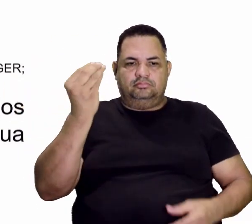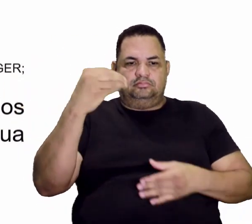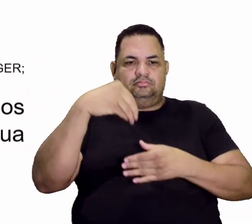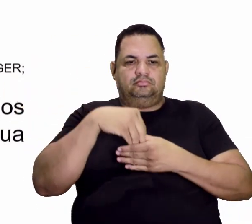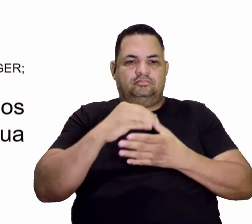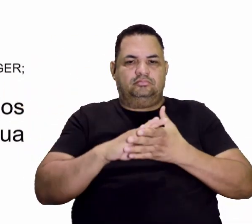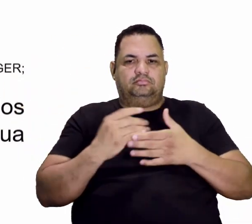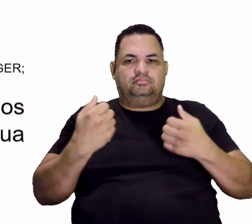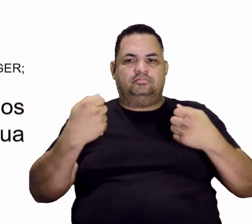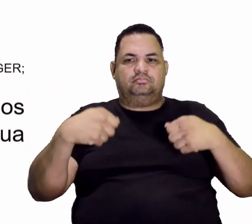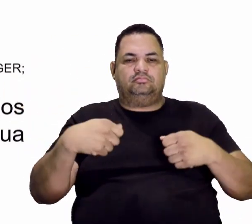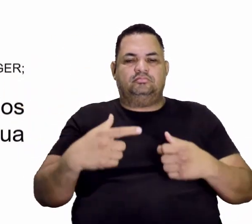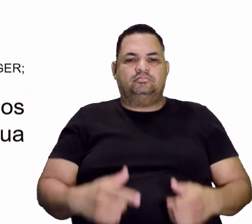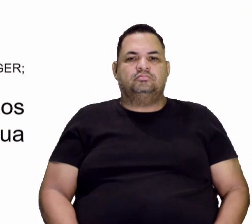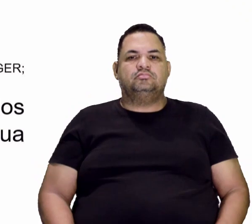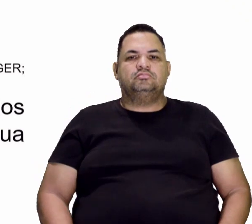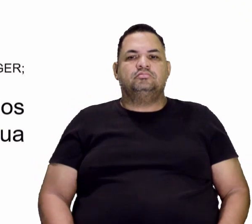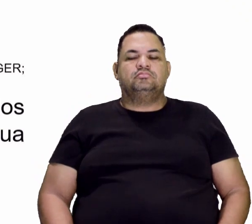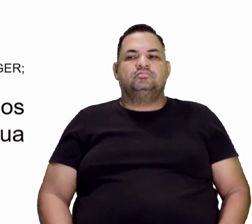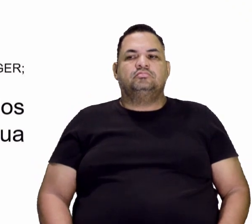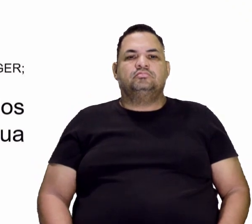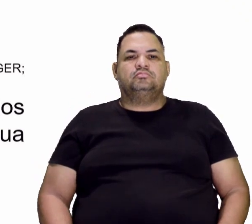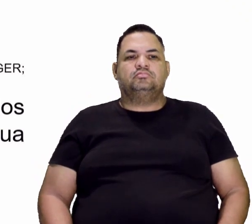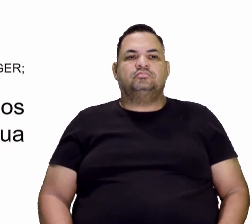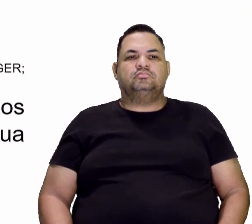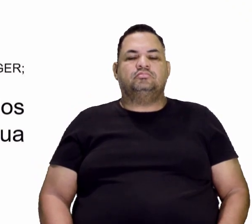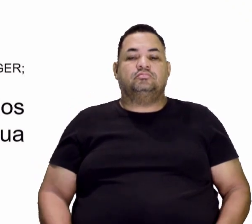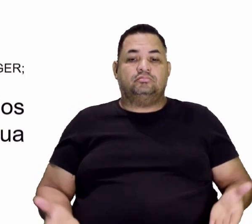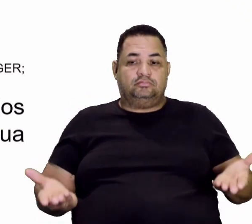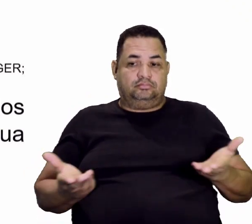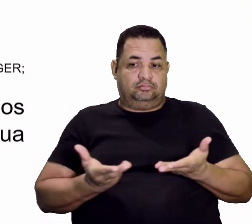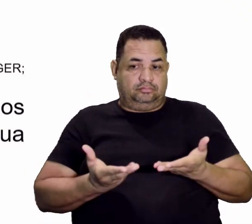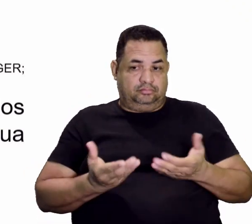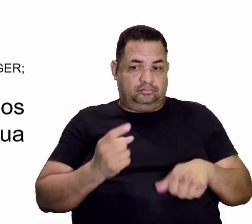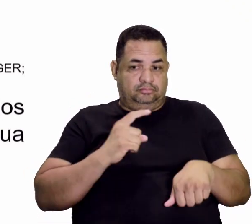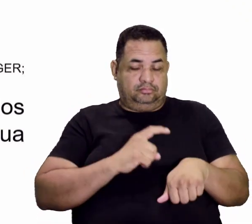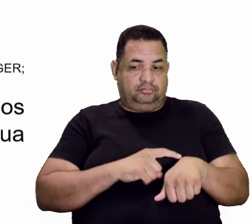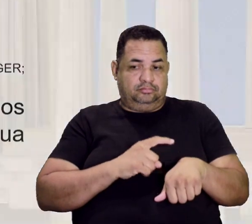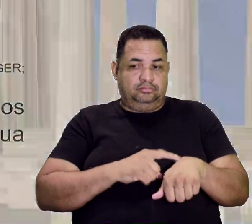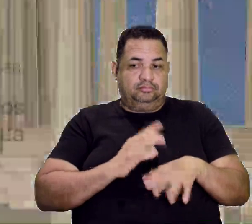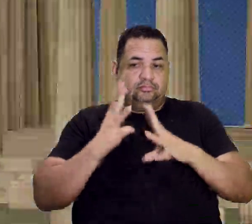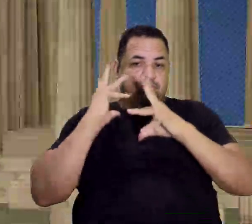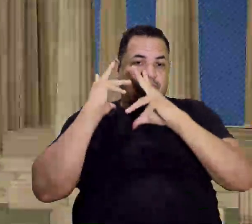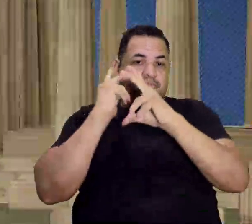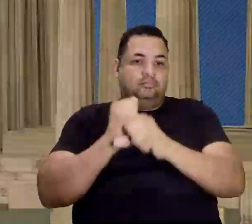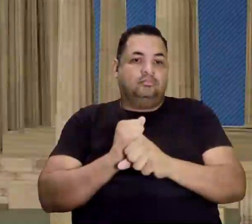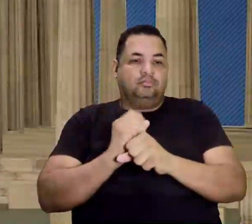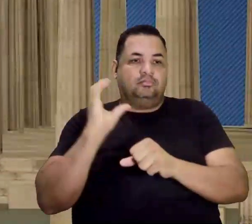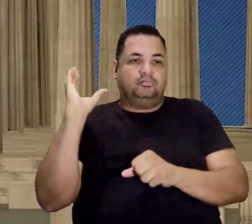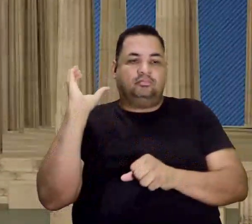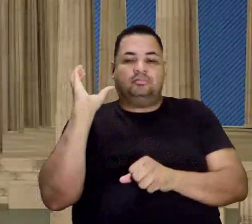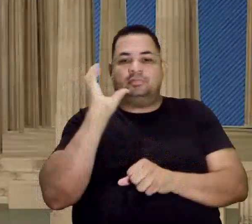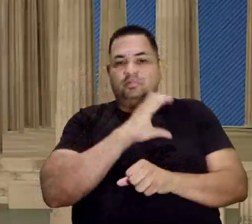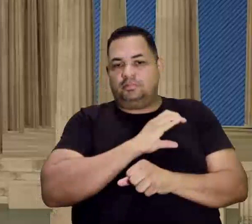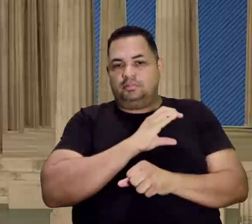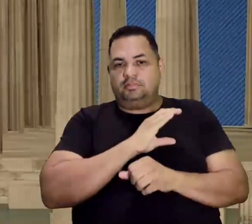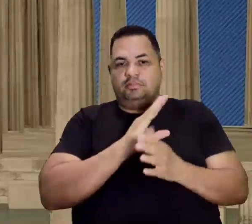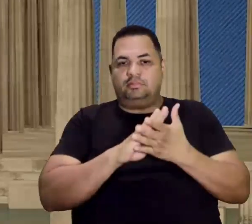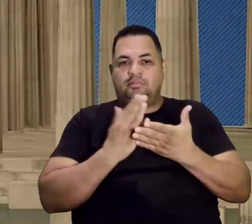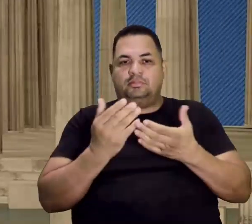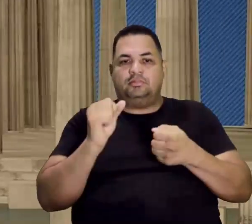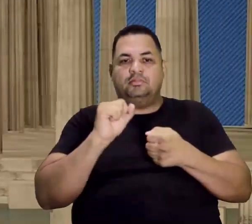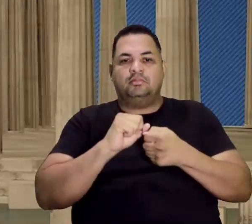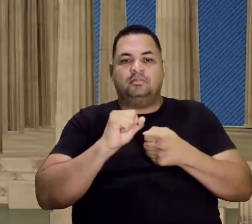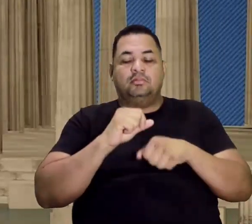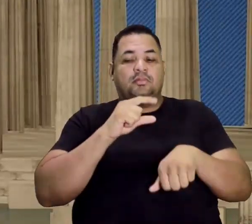dentro dessa perspectiva. Então tá aí. Agora, fizemos essa revisão bem rápida, relâmpago, para vocês